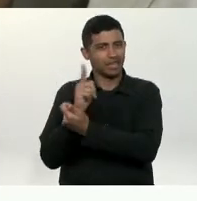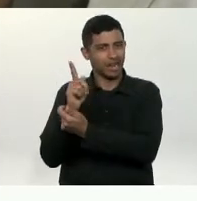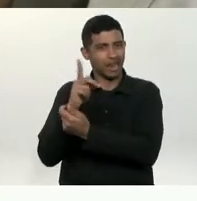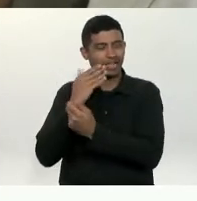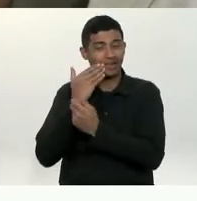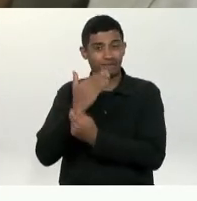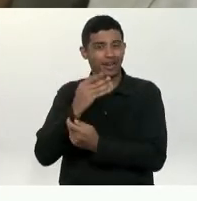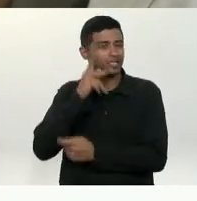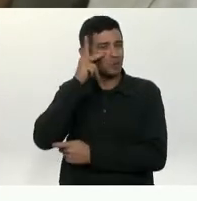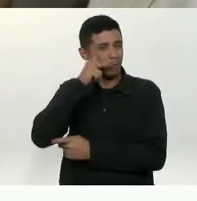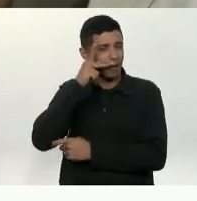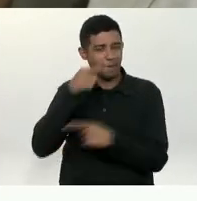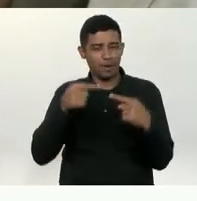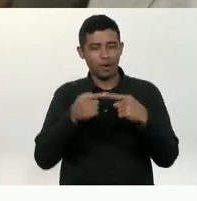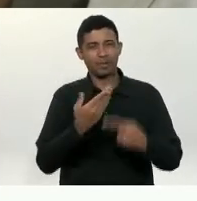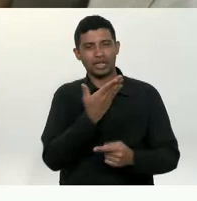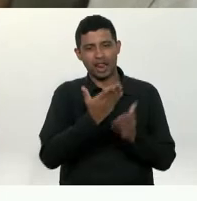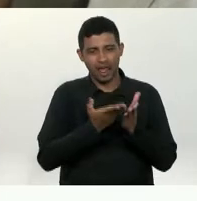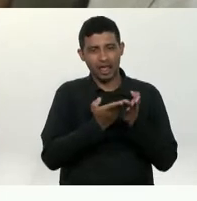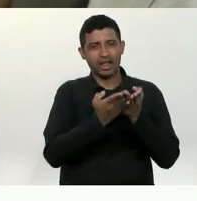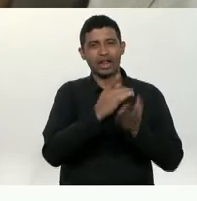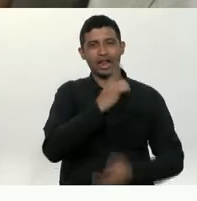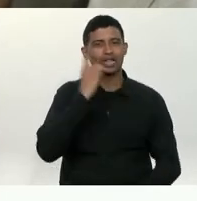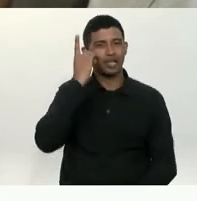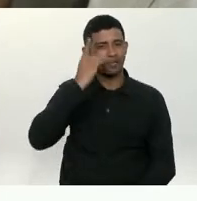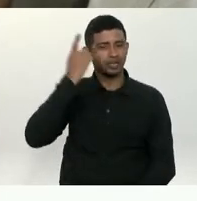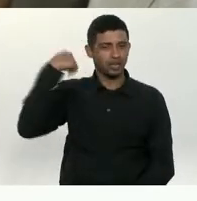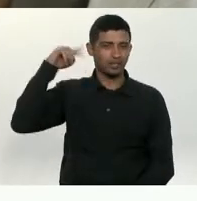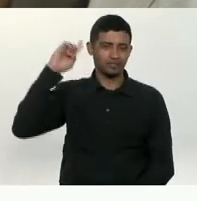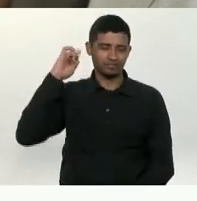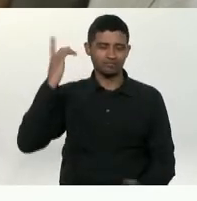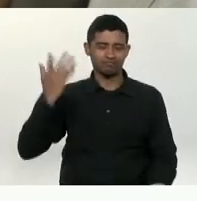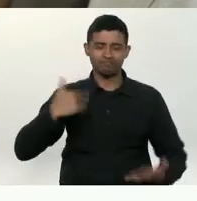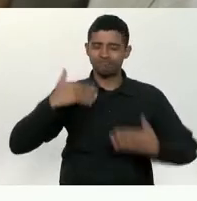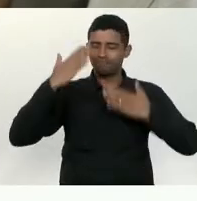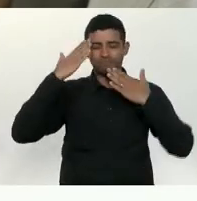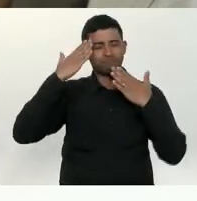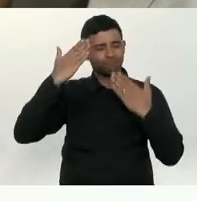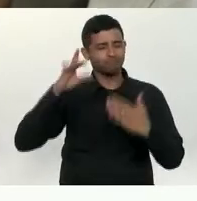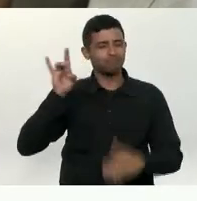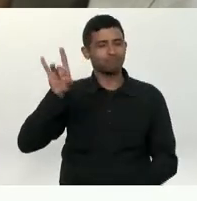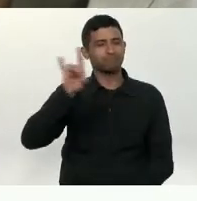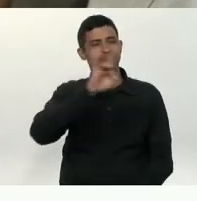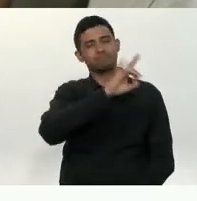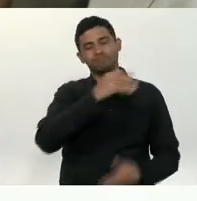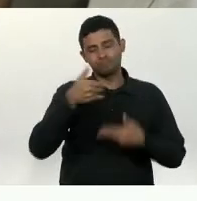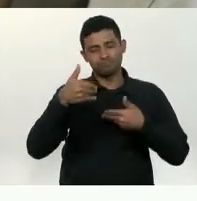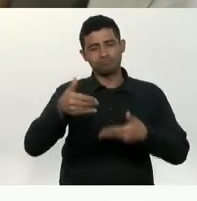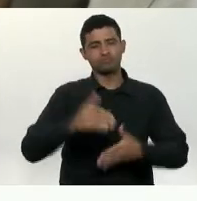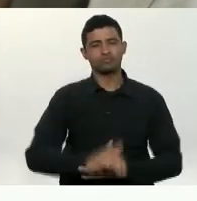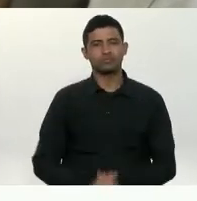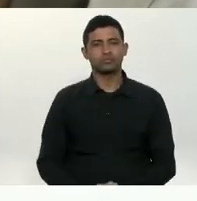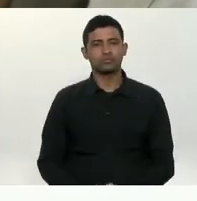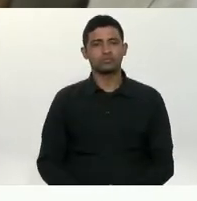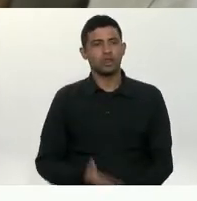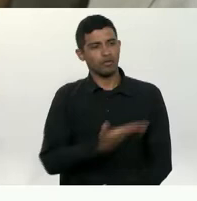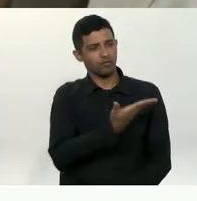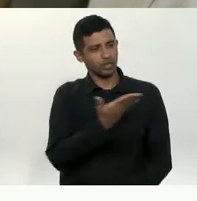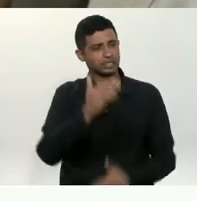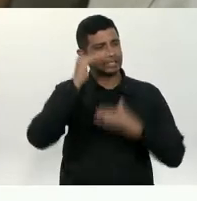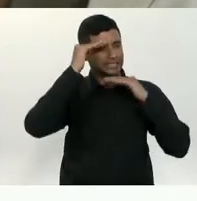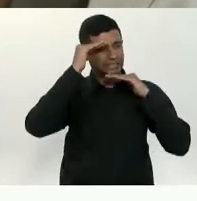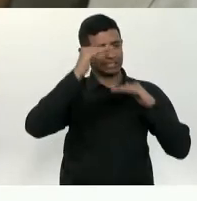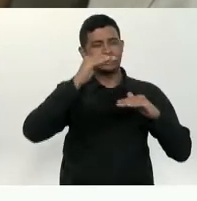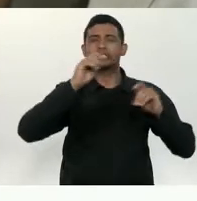Rio de Janeiro, presidida pelo excelentíssimo deputado Valdec Carneiro. Então, eu agradeço a todos os convites e vossas excelências podem